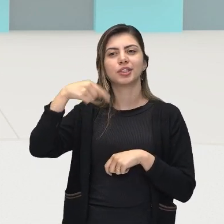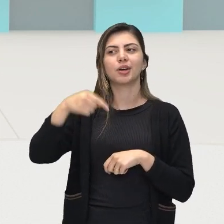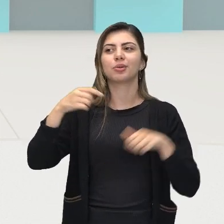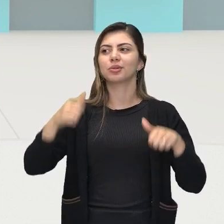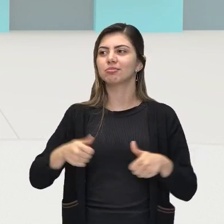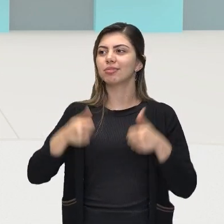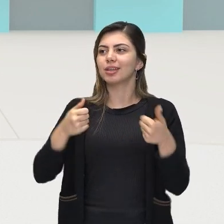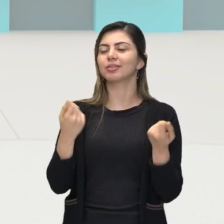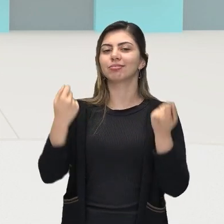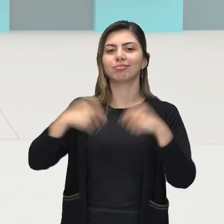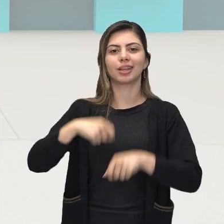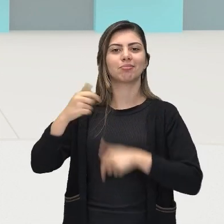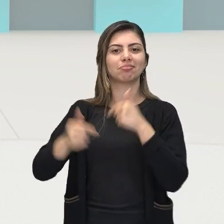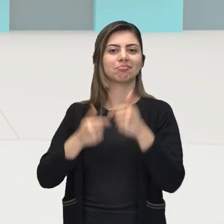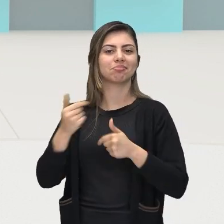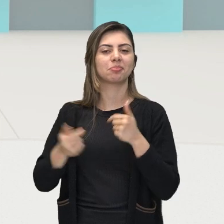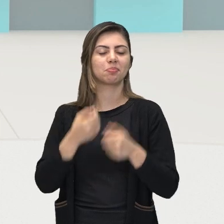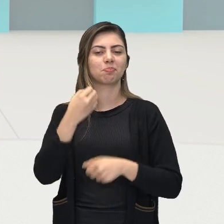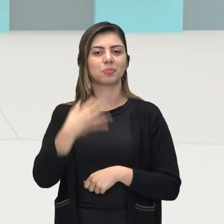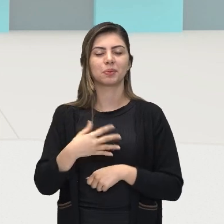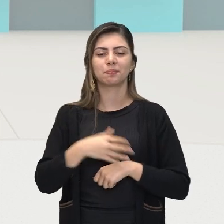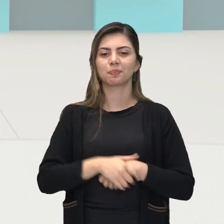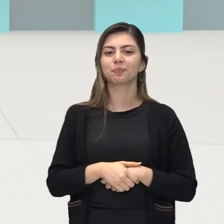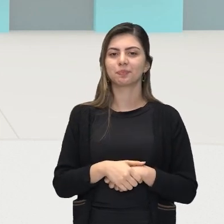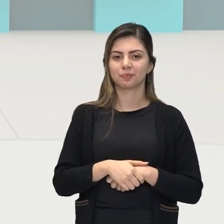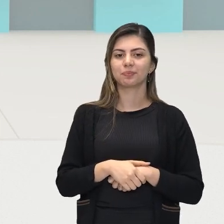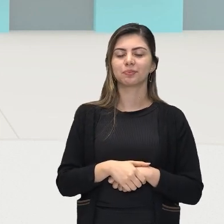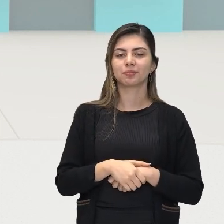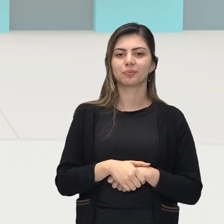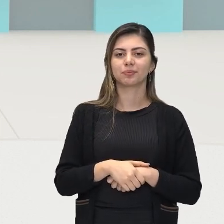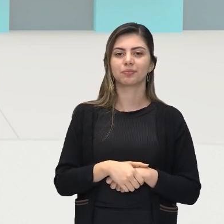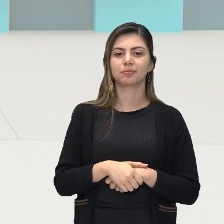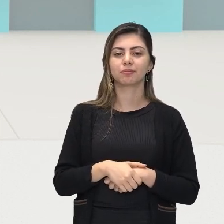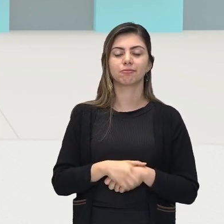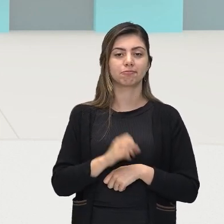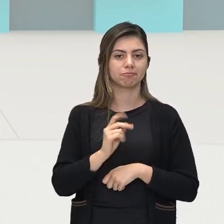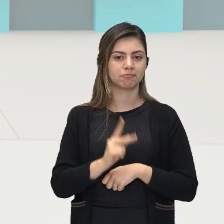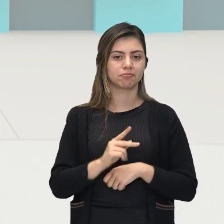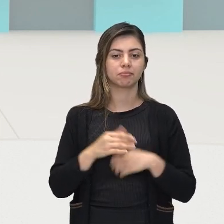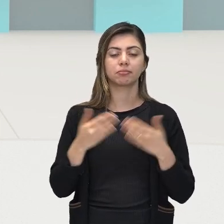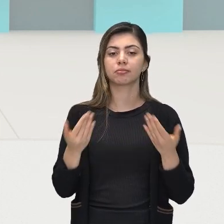ativo, respondendo positivamente às atividades que você propõe a ele, ok?